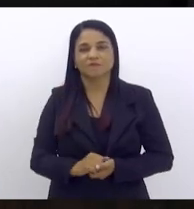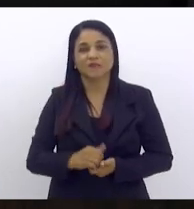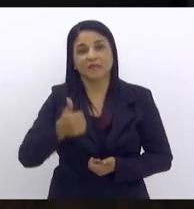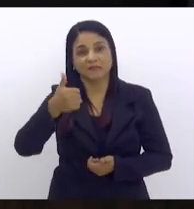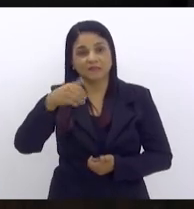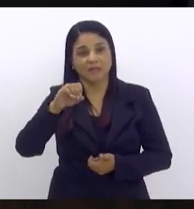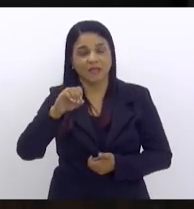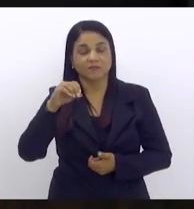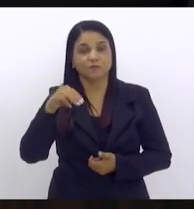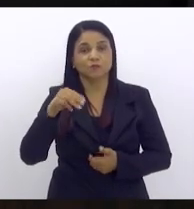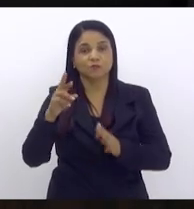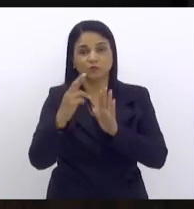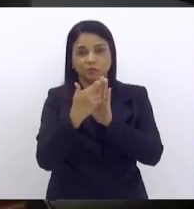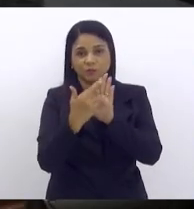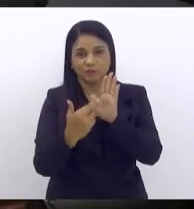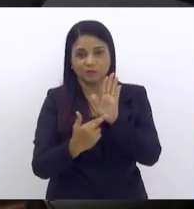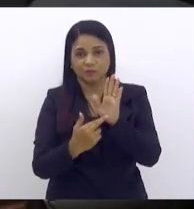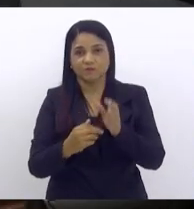regimental.